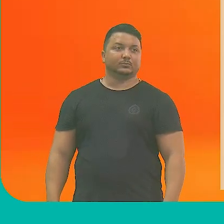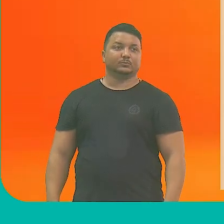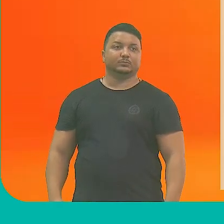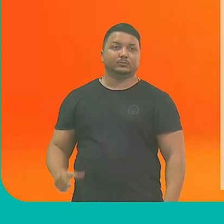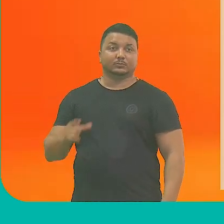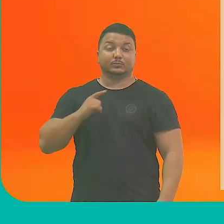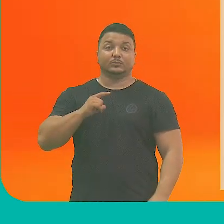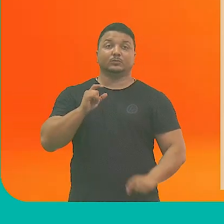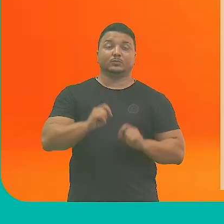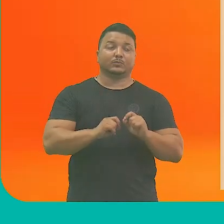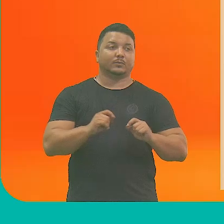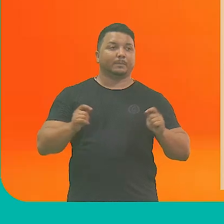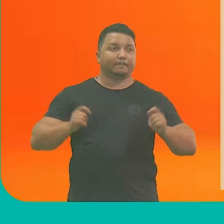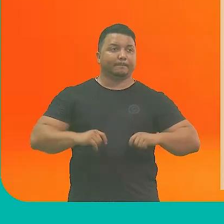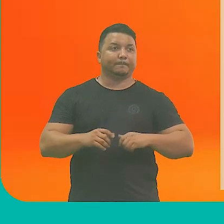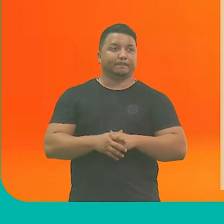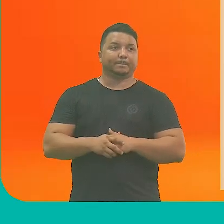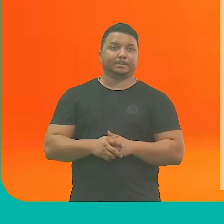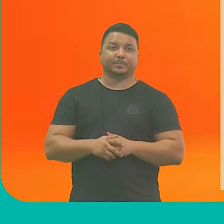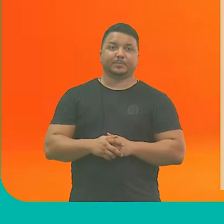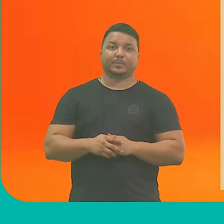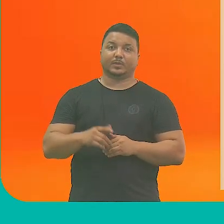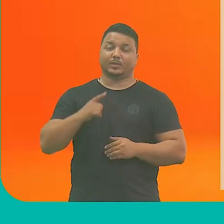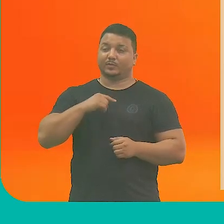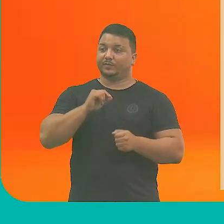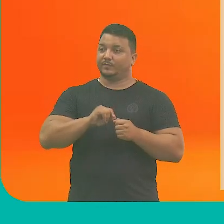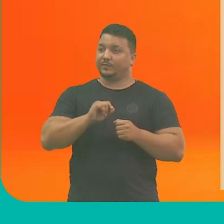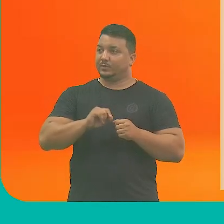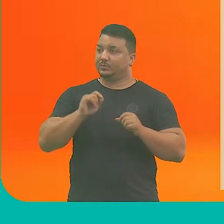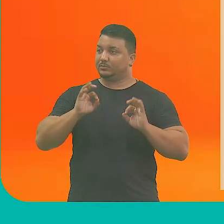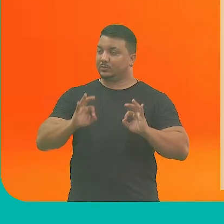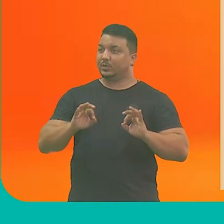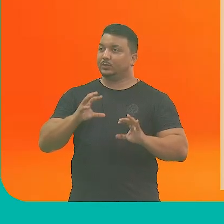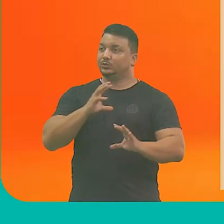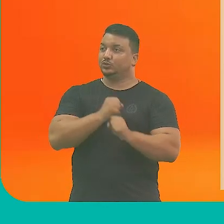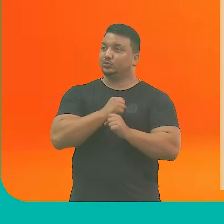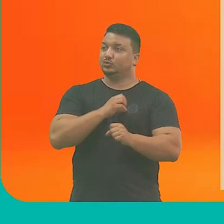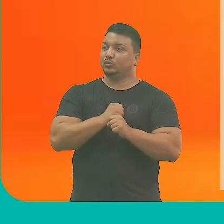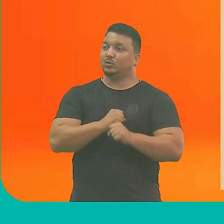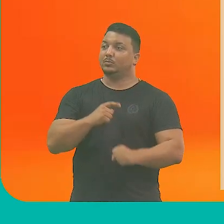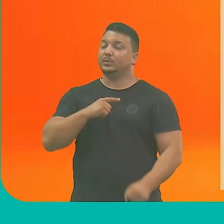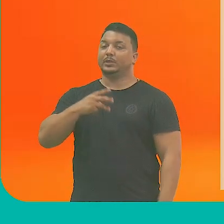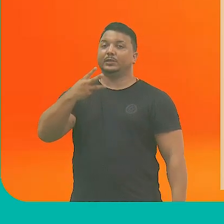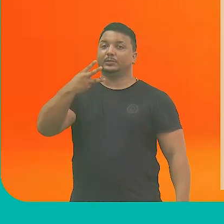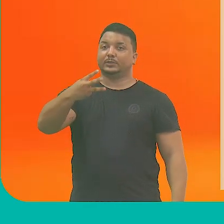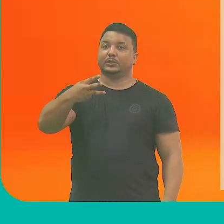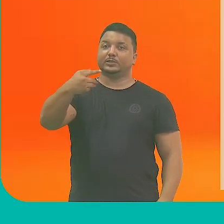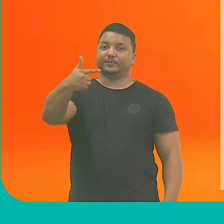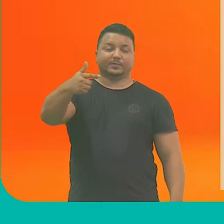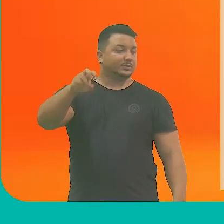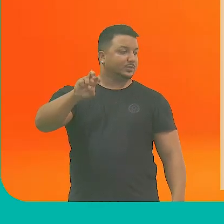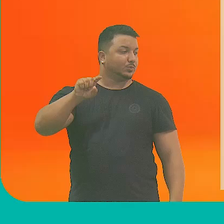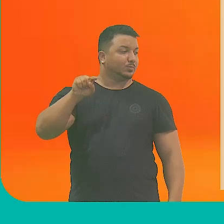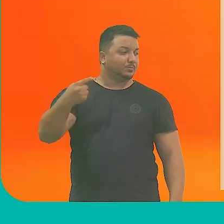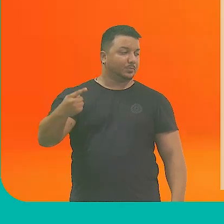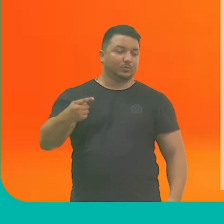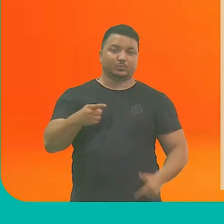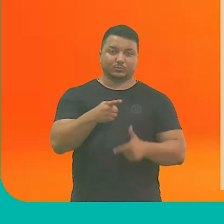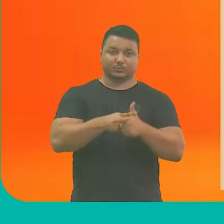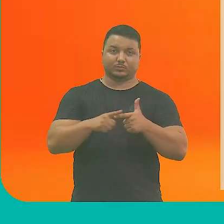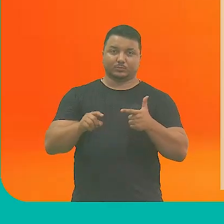vai ter? Ó? Quando nós fizermos essa soma, vai dar 325.000 sobre